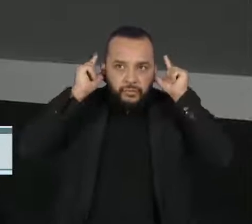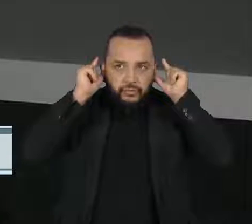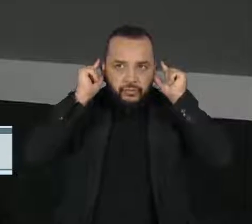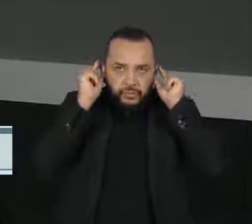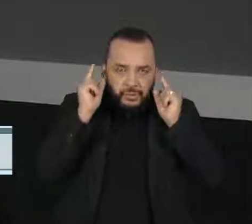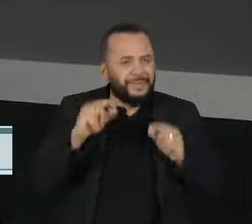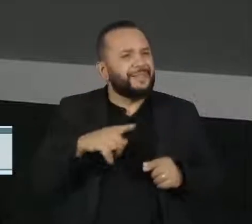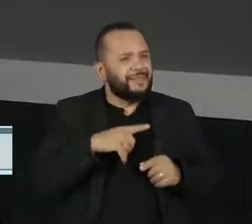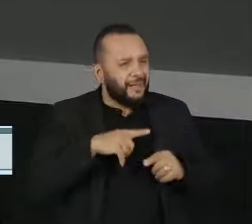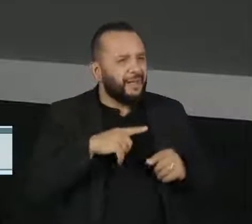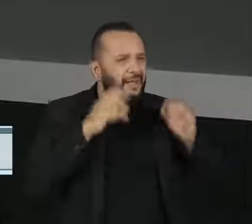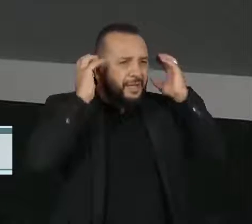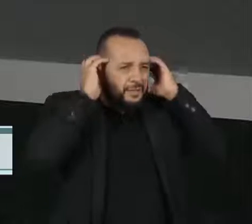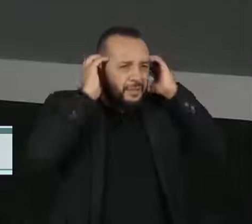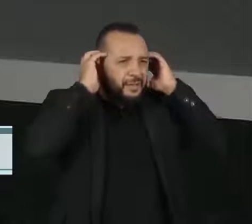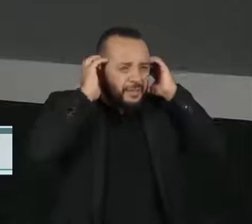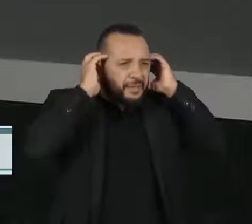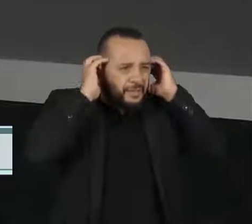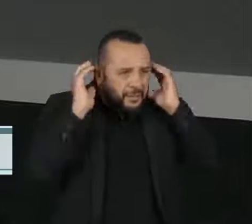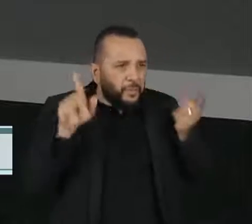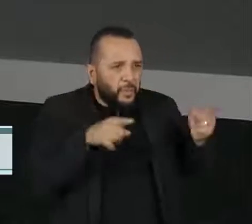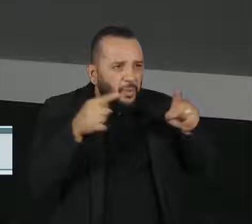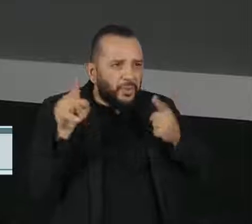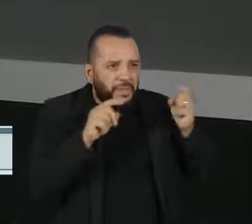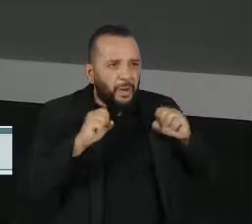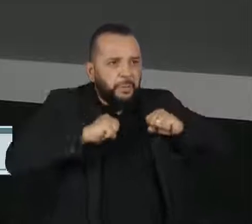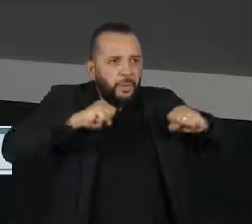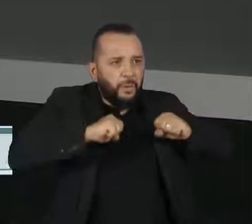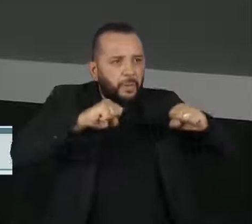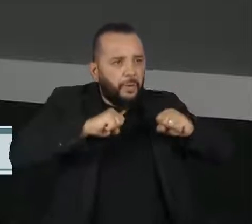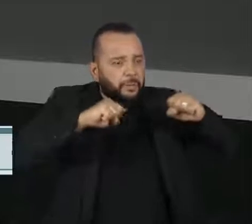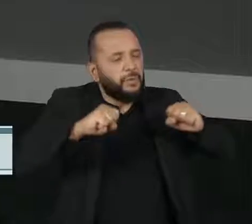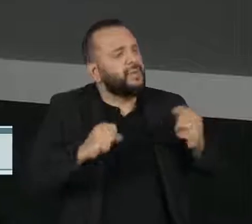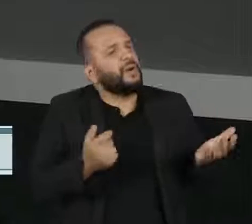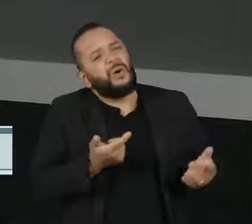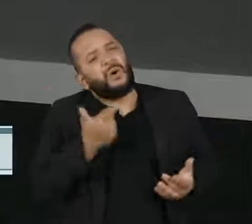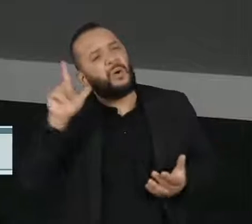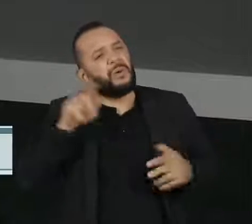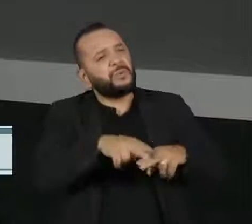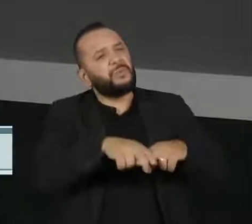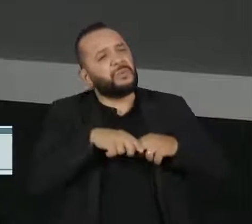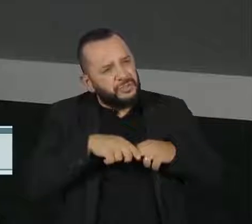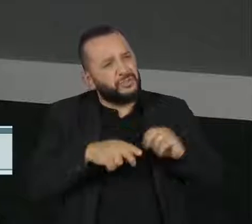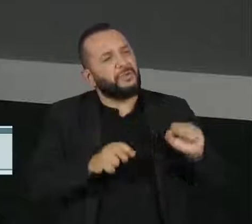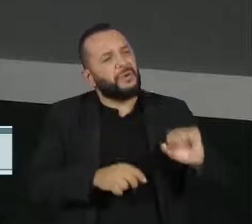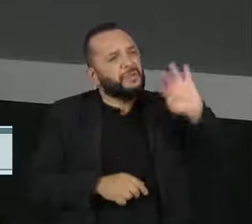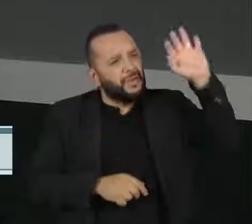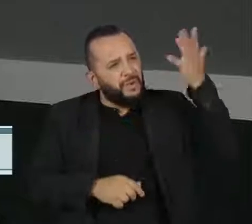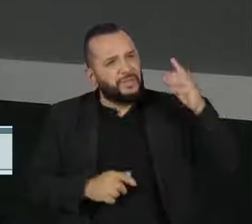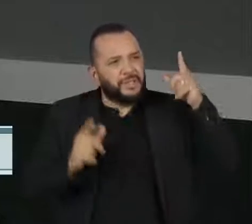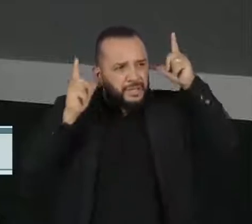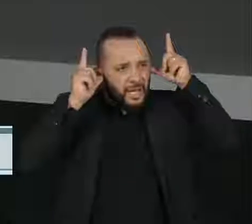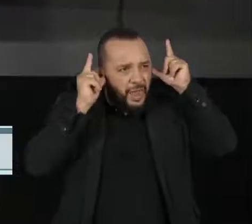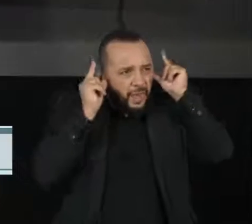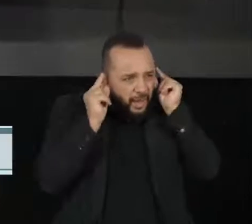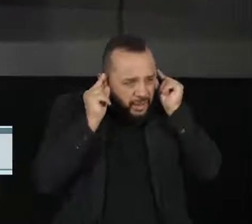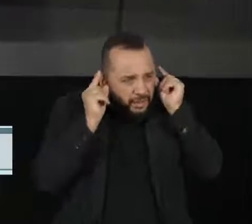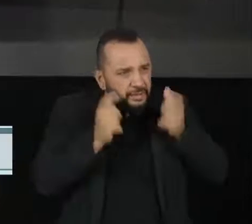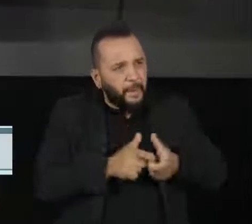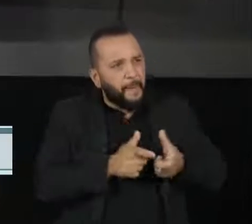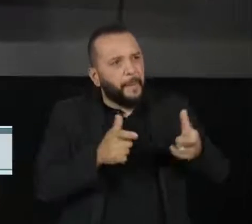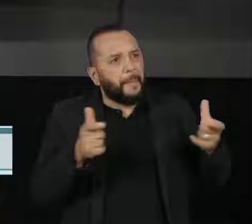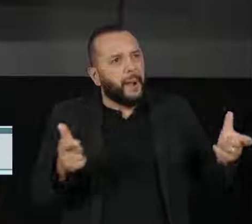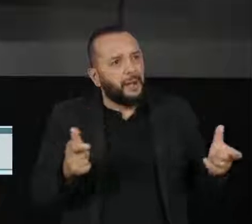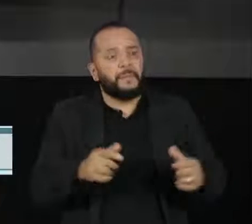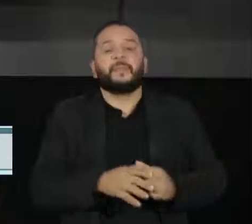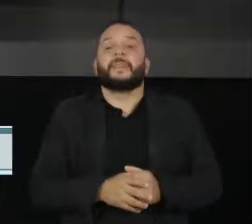fones de ouvido, quais são as outras questões do nosso tempo que podem aumentar esses números? Olha, eu